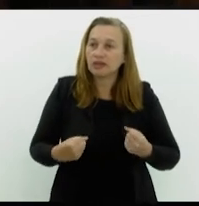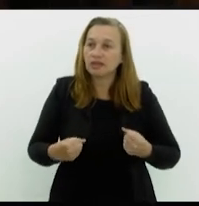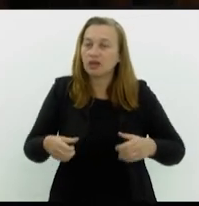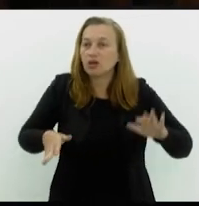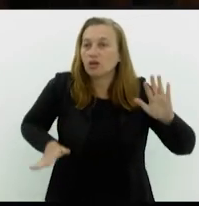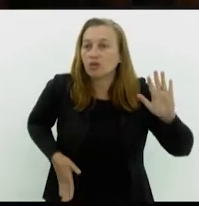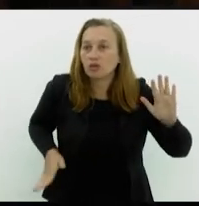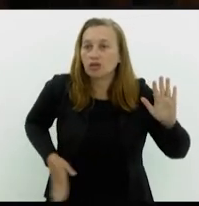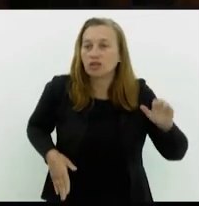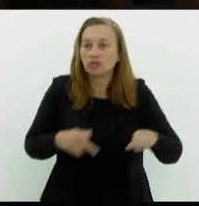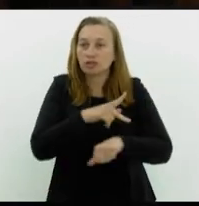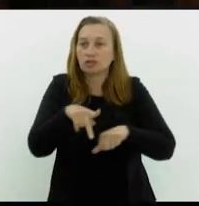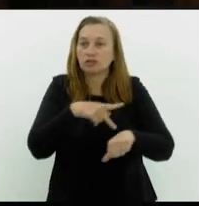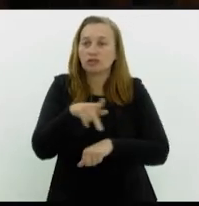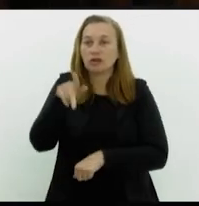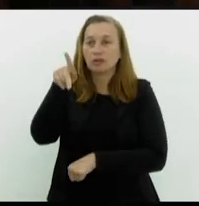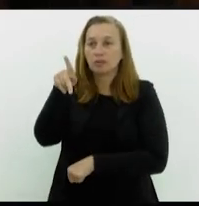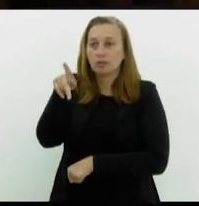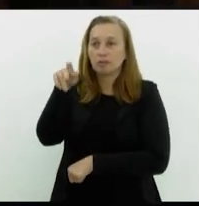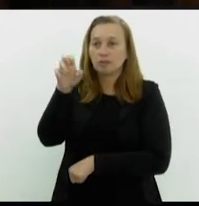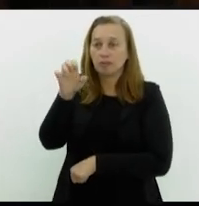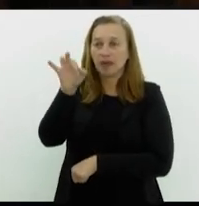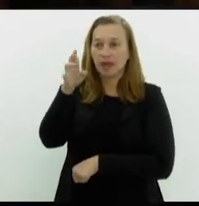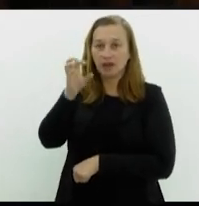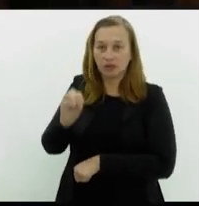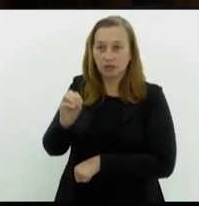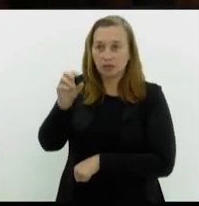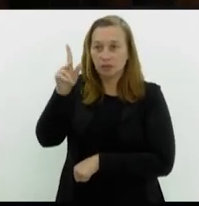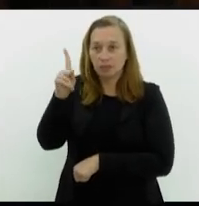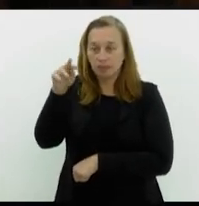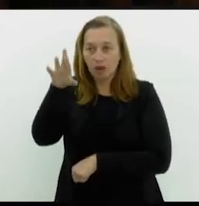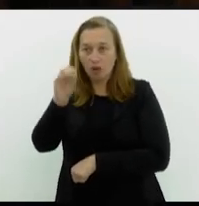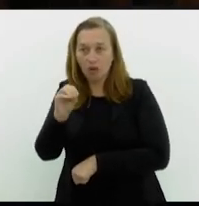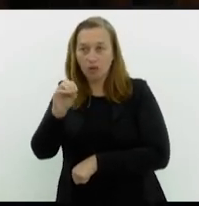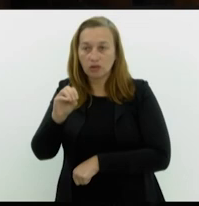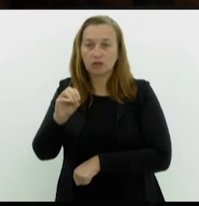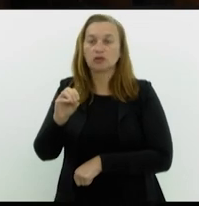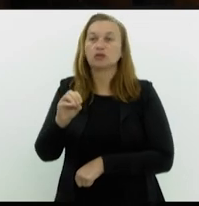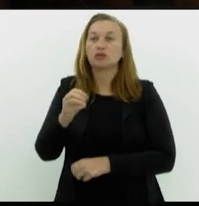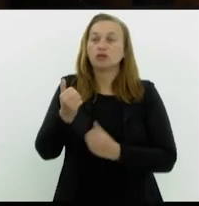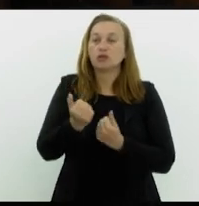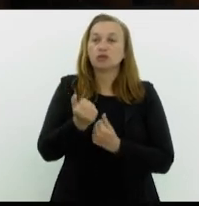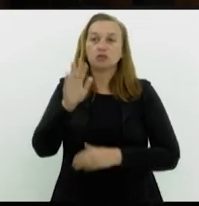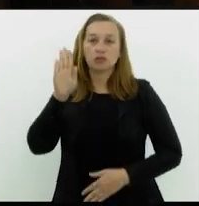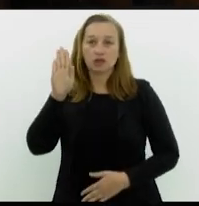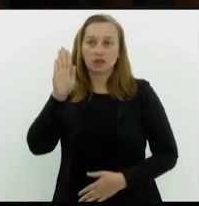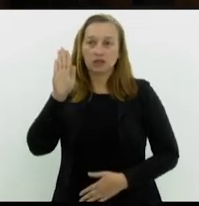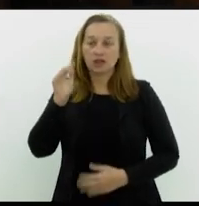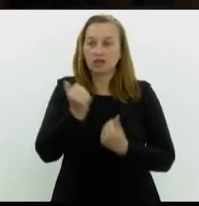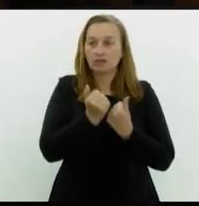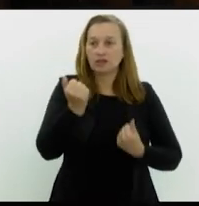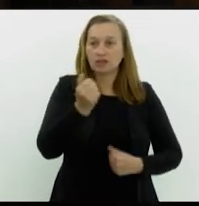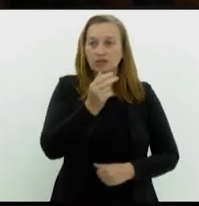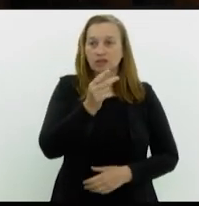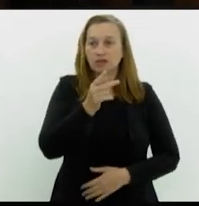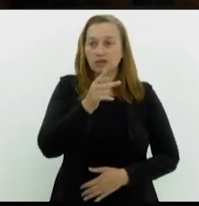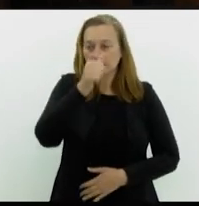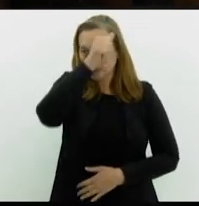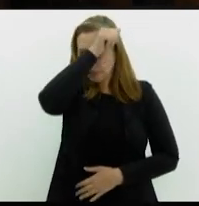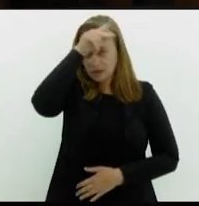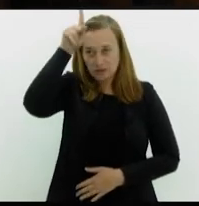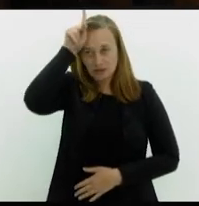país se chama Pedro Paulo, o próximo candidato a vice-prefeito de Eduardo Paes, um projeto